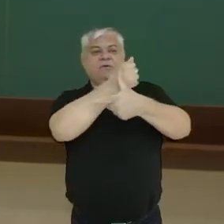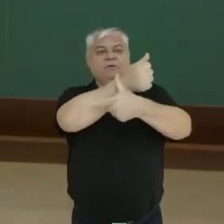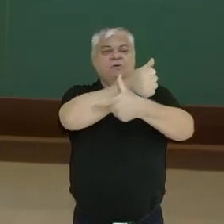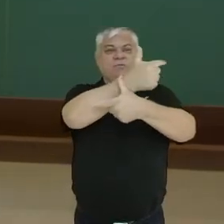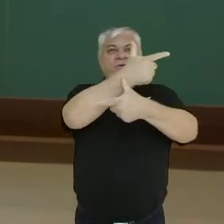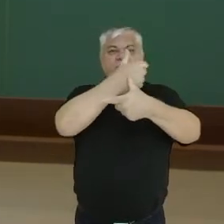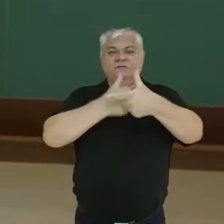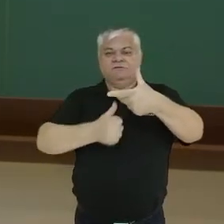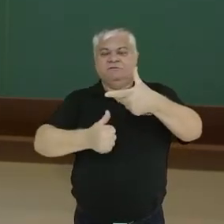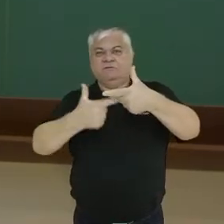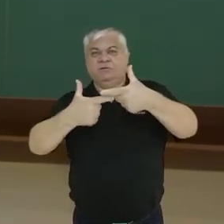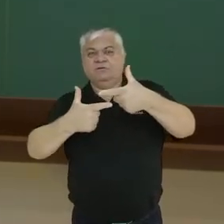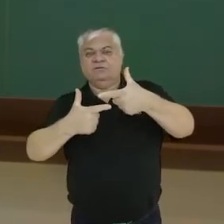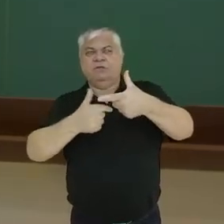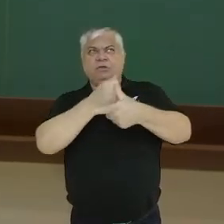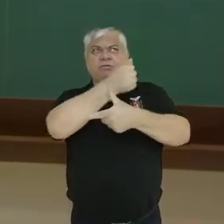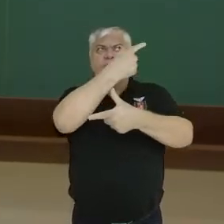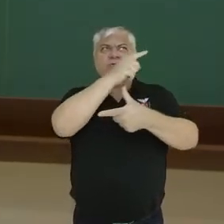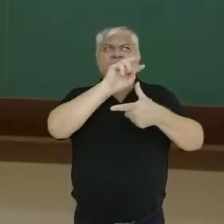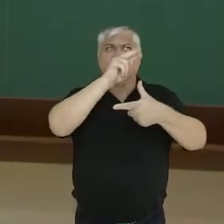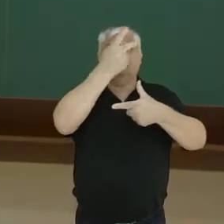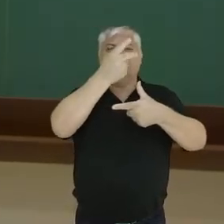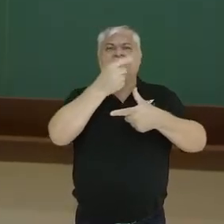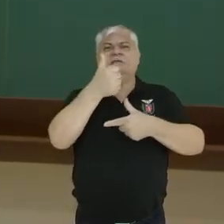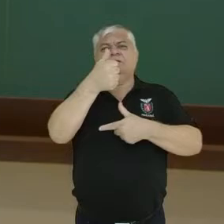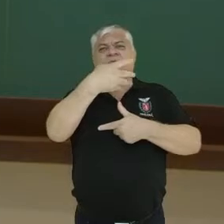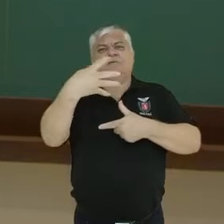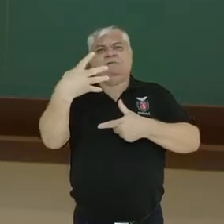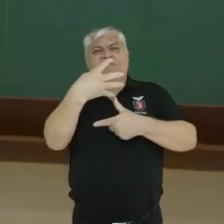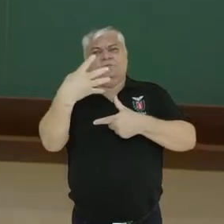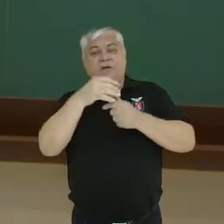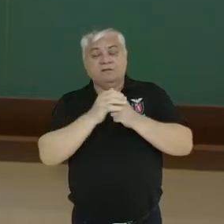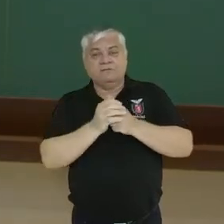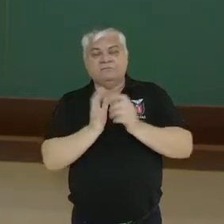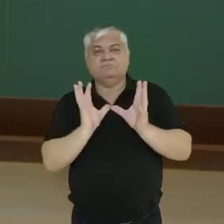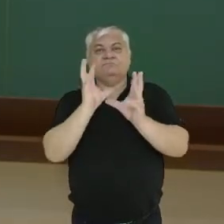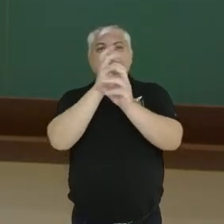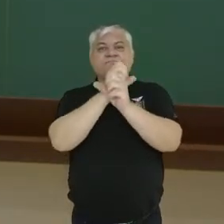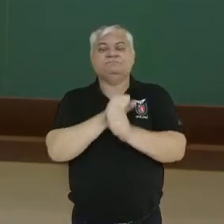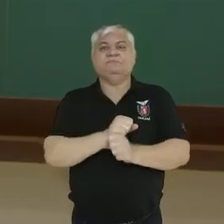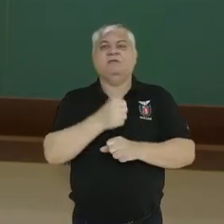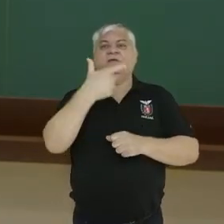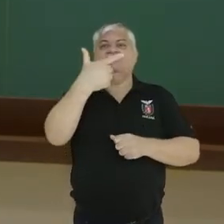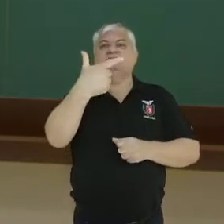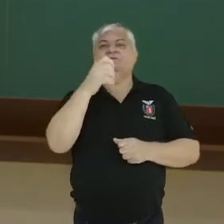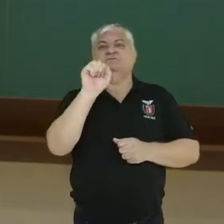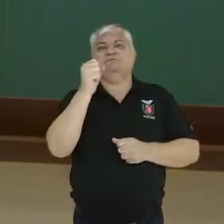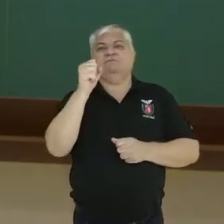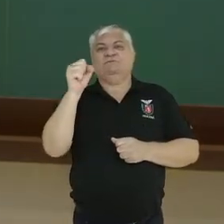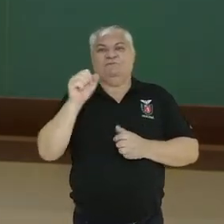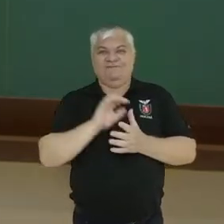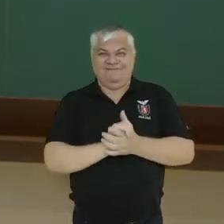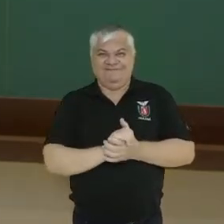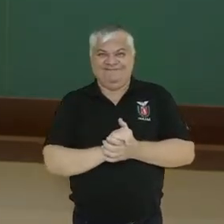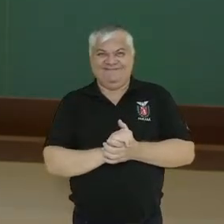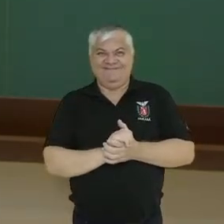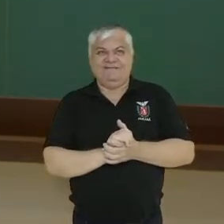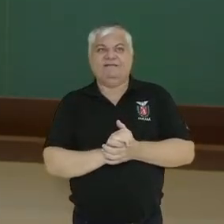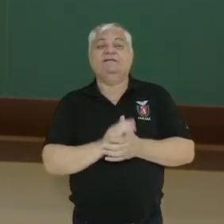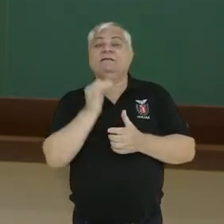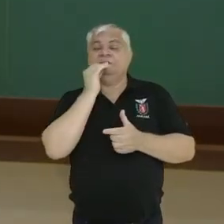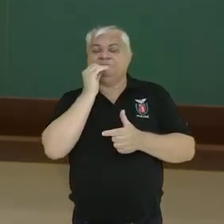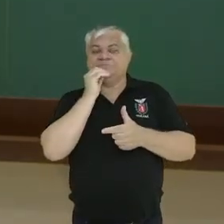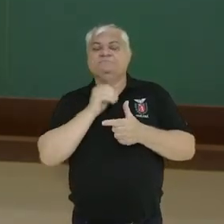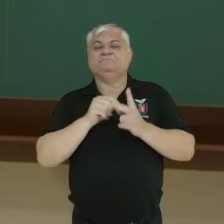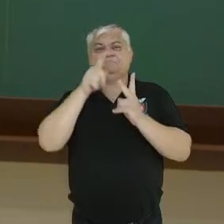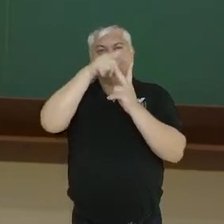dá 144, os dois dão o mesmo valor, né? Então, somando os dois, 288. Passando o quadrado na forma